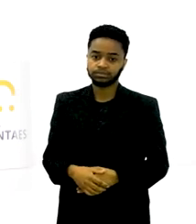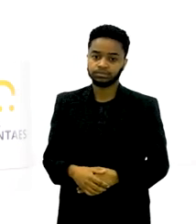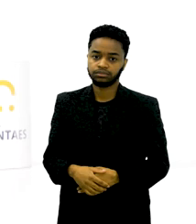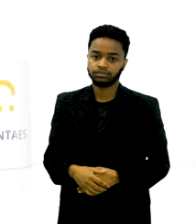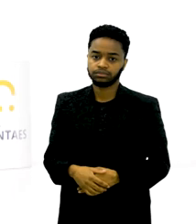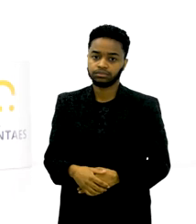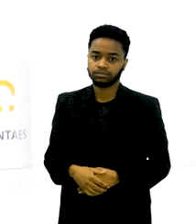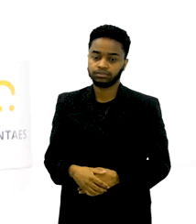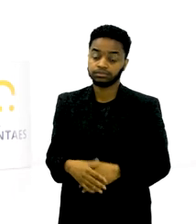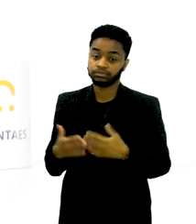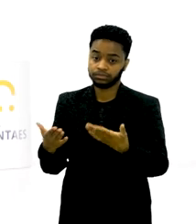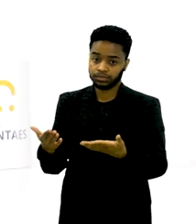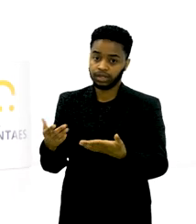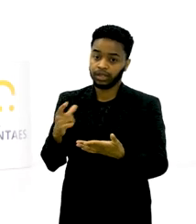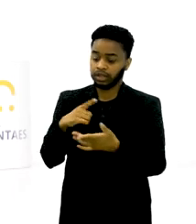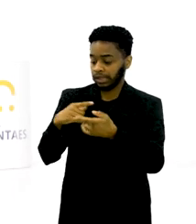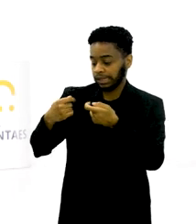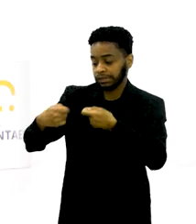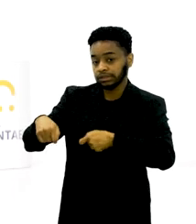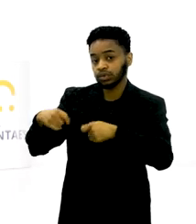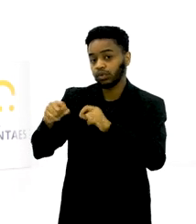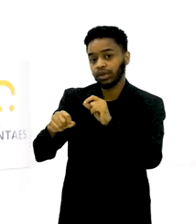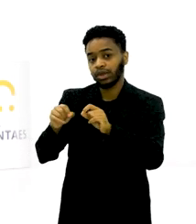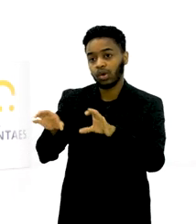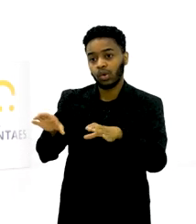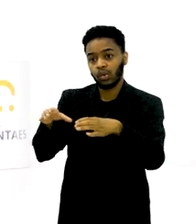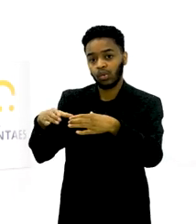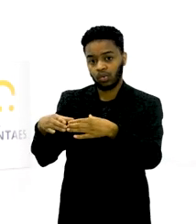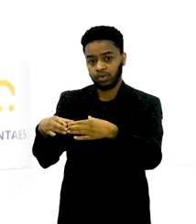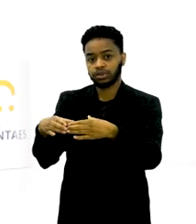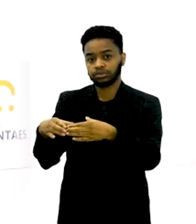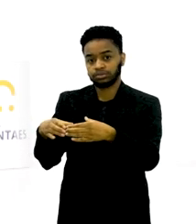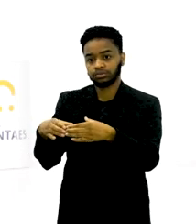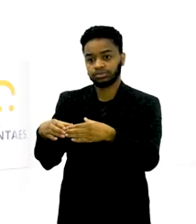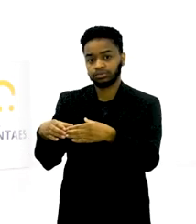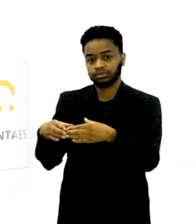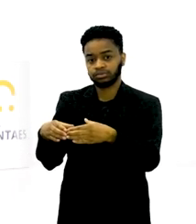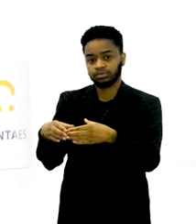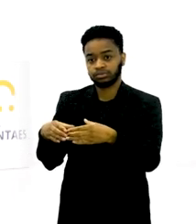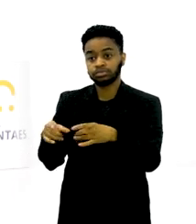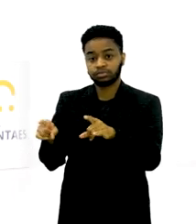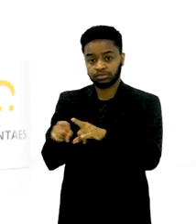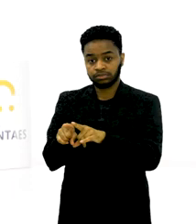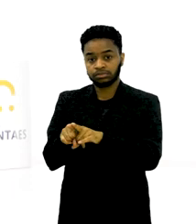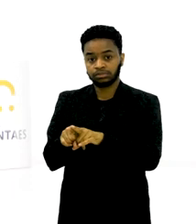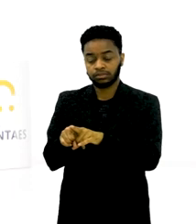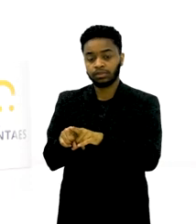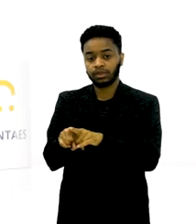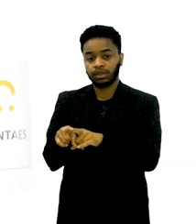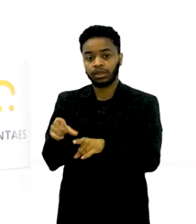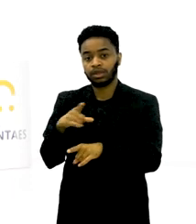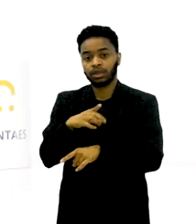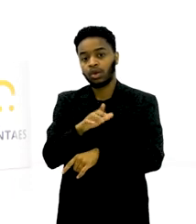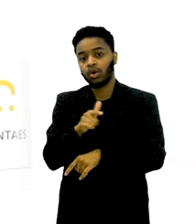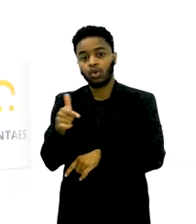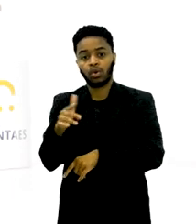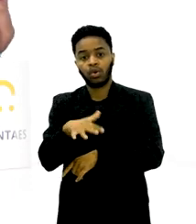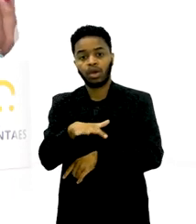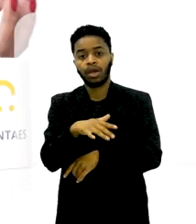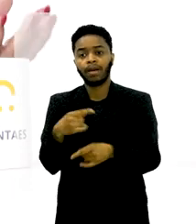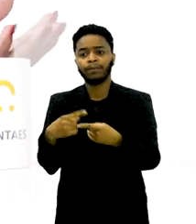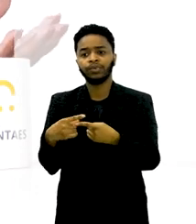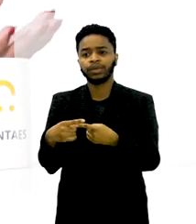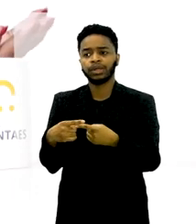Rio eu tinha uma demanda de um coletivo né E também secular que assim